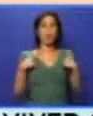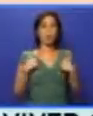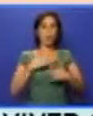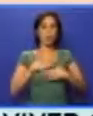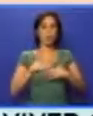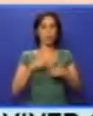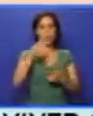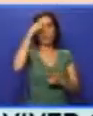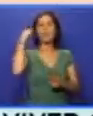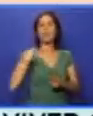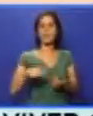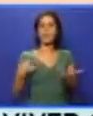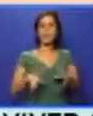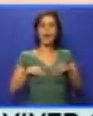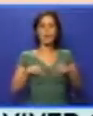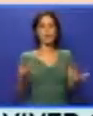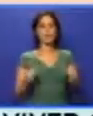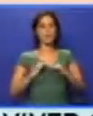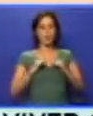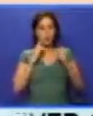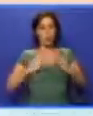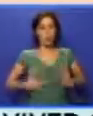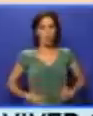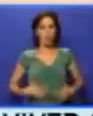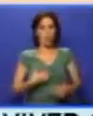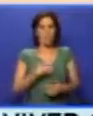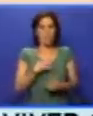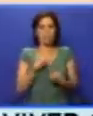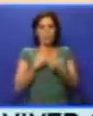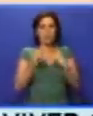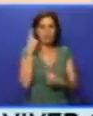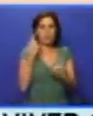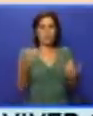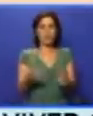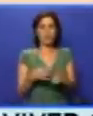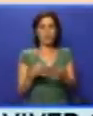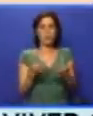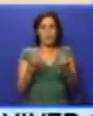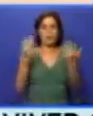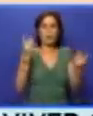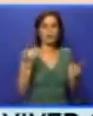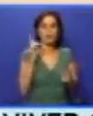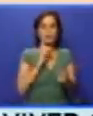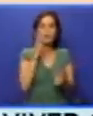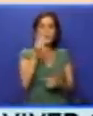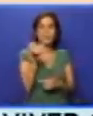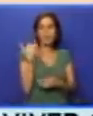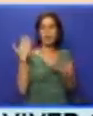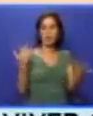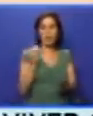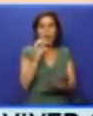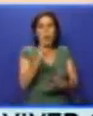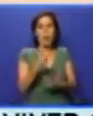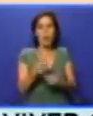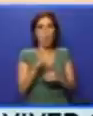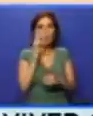E é um bocadinho difícil aceitarmos o nosso corpo, que vai tendo sintomas muito estranhos, tipo formigueiros, como a Inês disse há pouco, ou